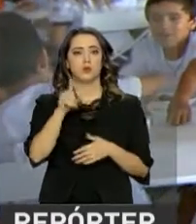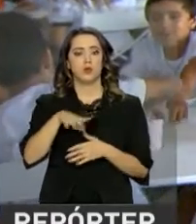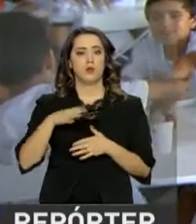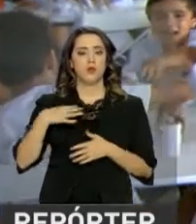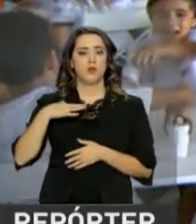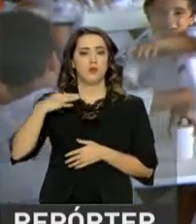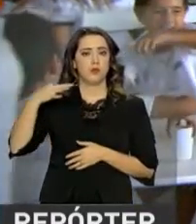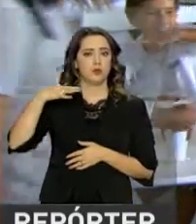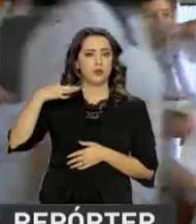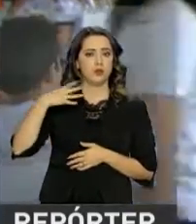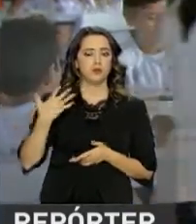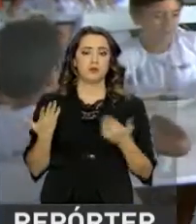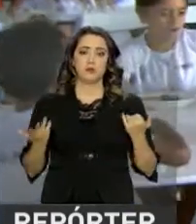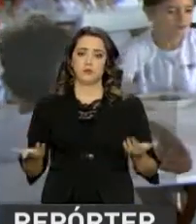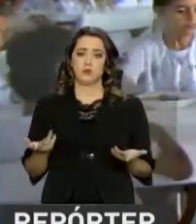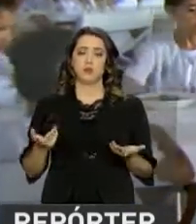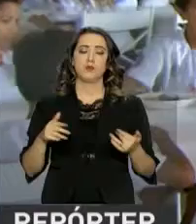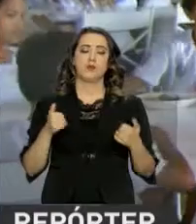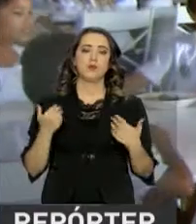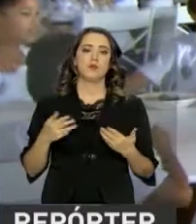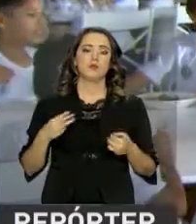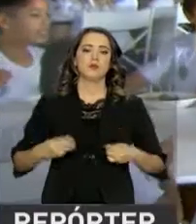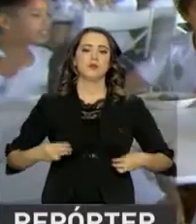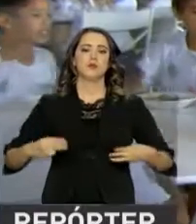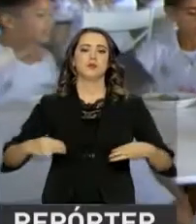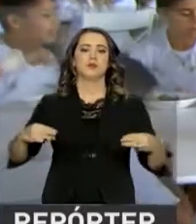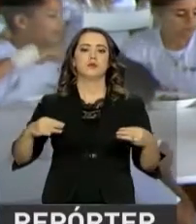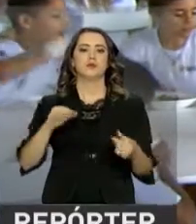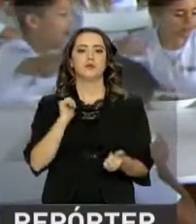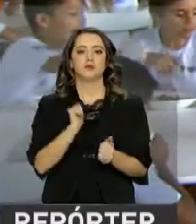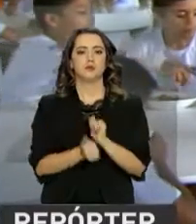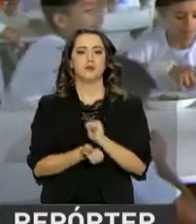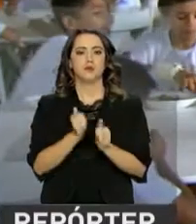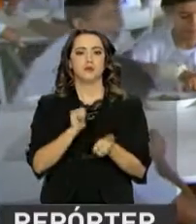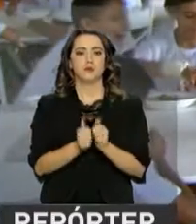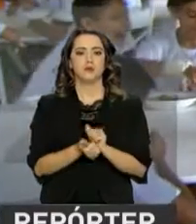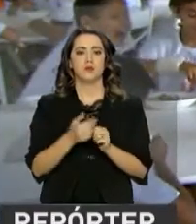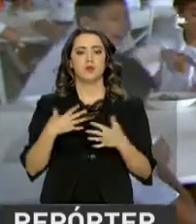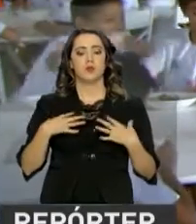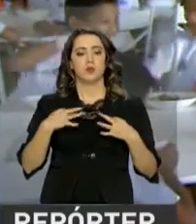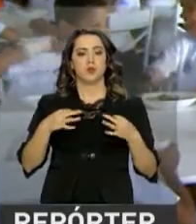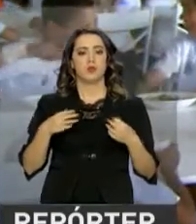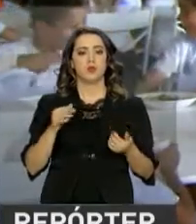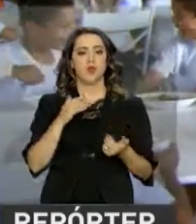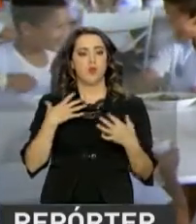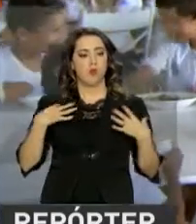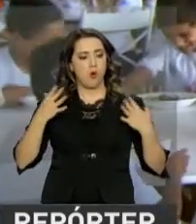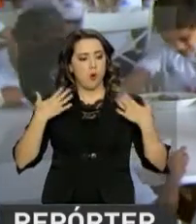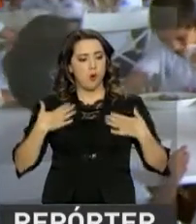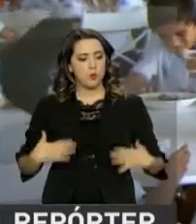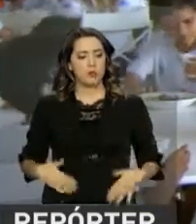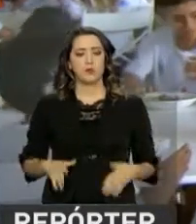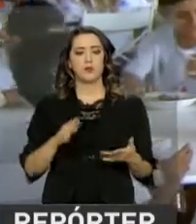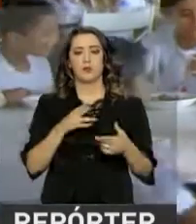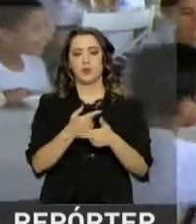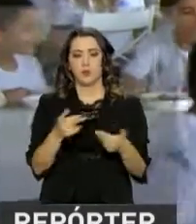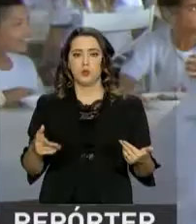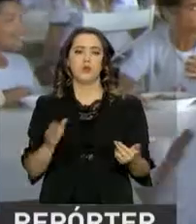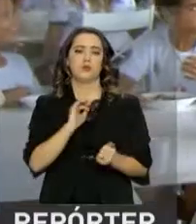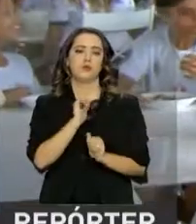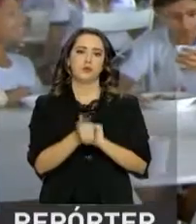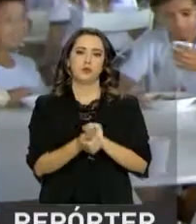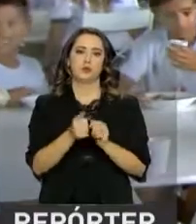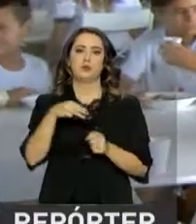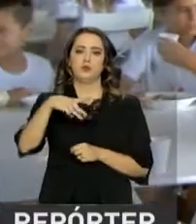voluntários, e o Ministério do Esporte entra com uniformes, equipamento esportivo, e o Ministério do Desenvolvimento